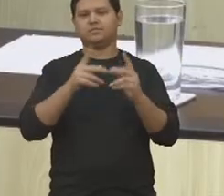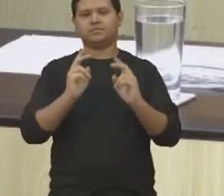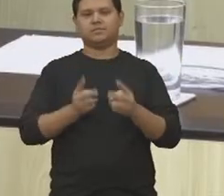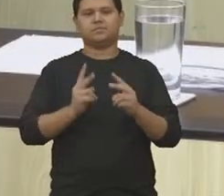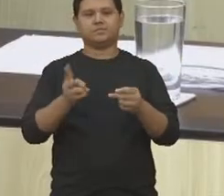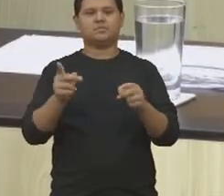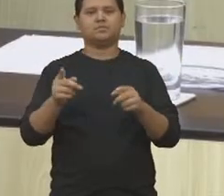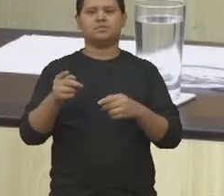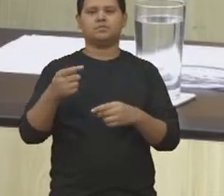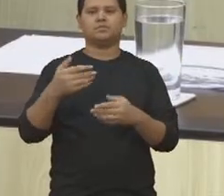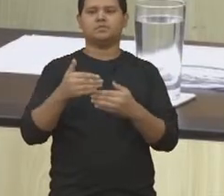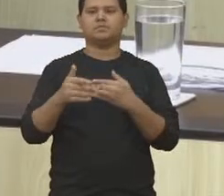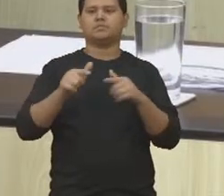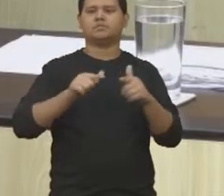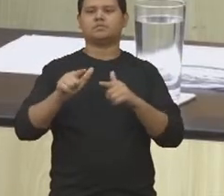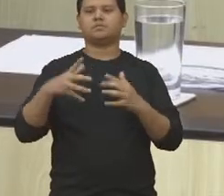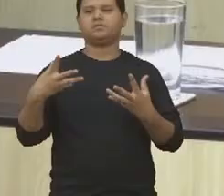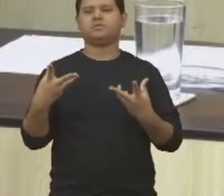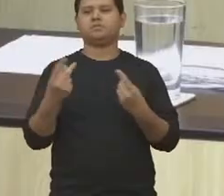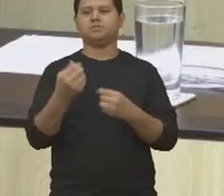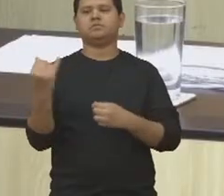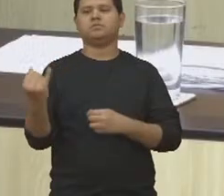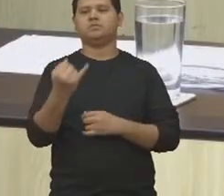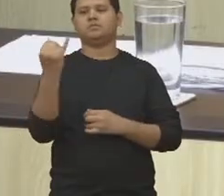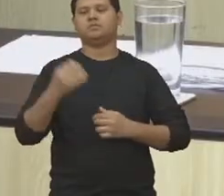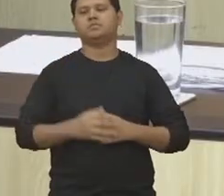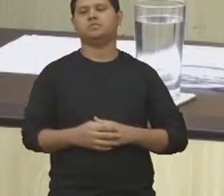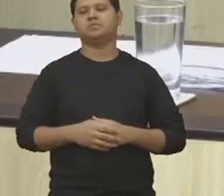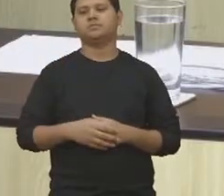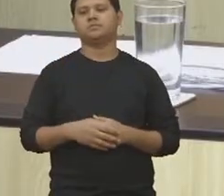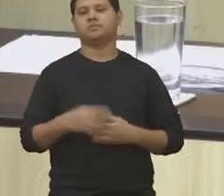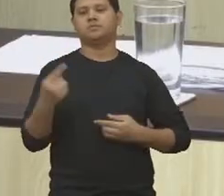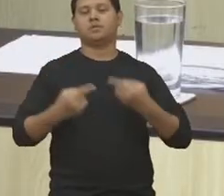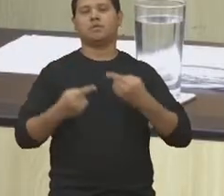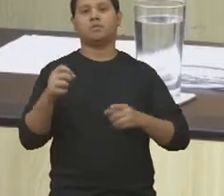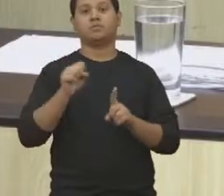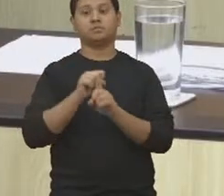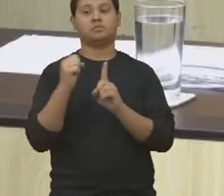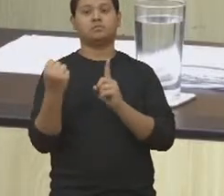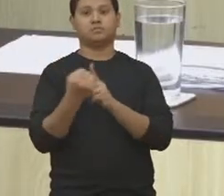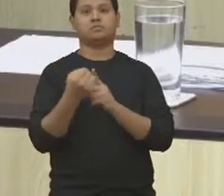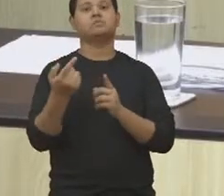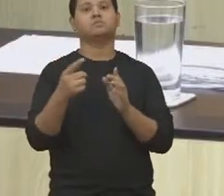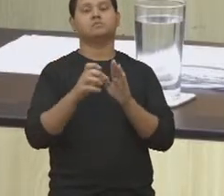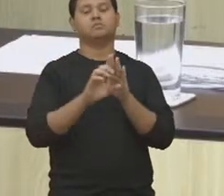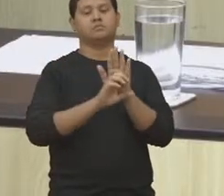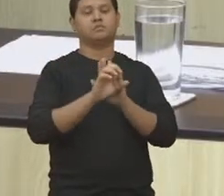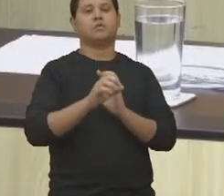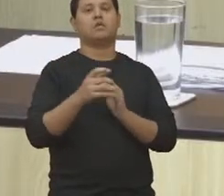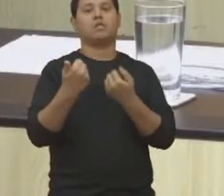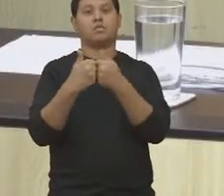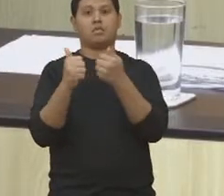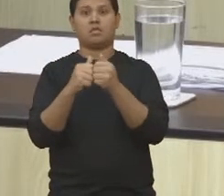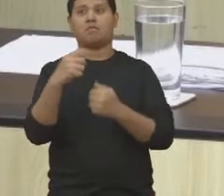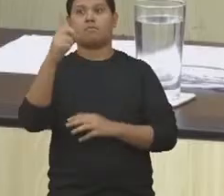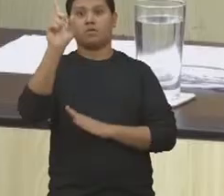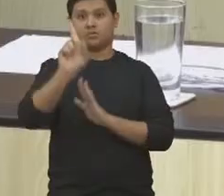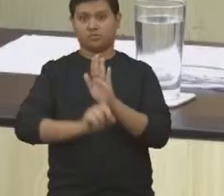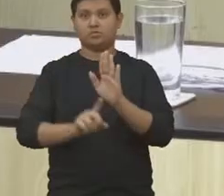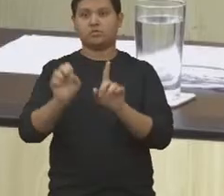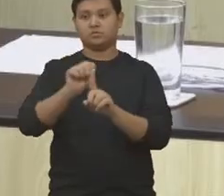reduzidas é importante, começar um trabalho assim que é fundamental, que também é uma política social da Constituição. O transporte está lá como direito